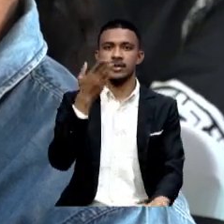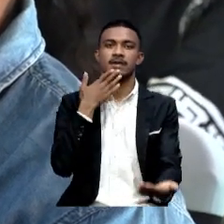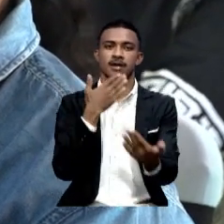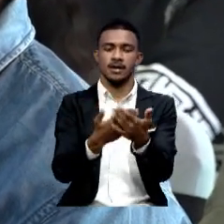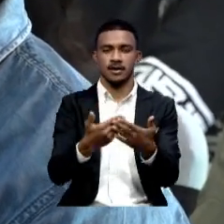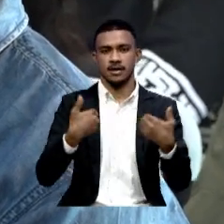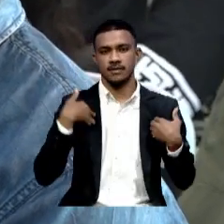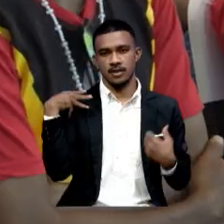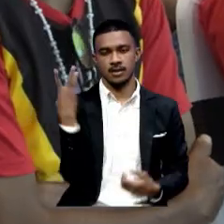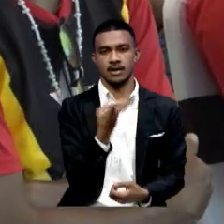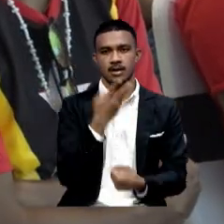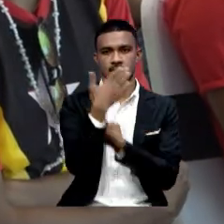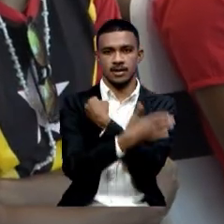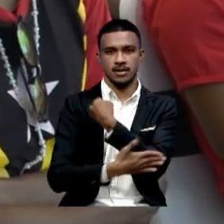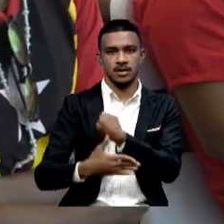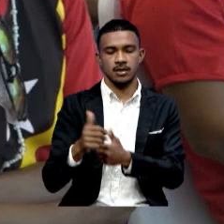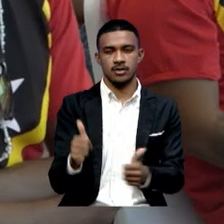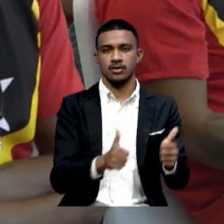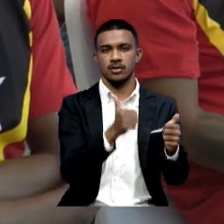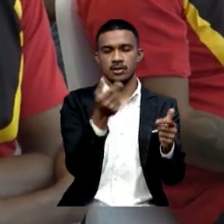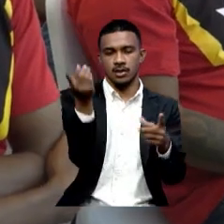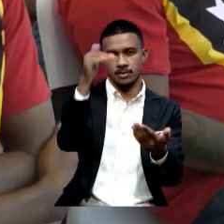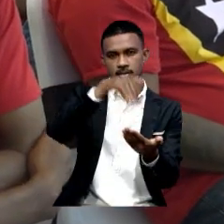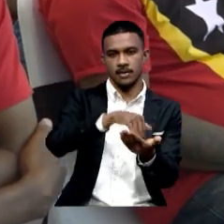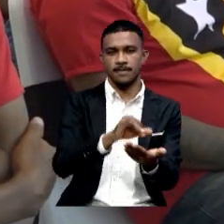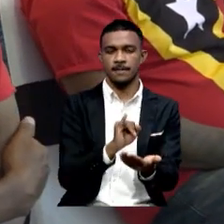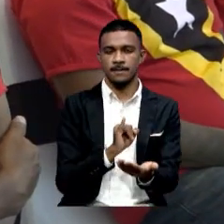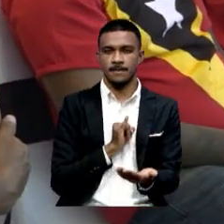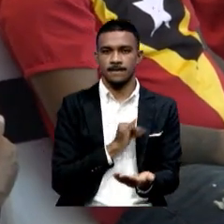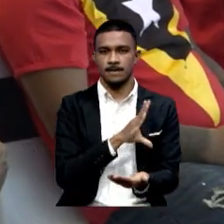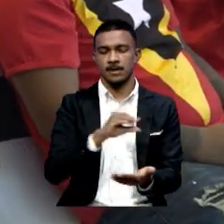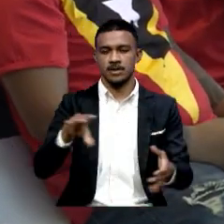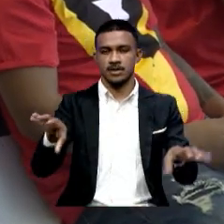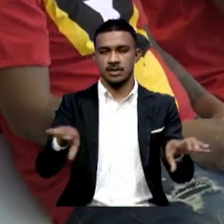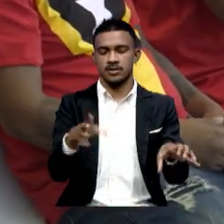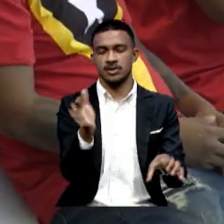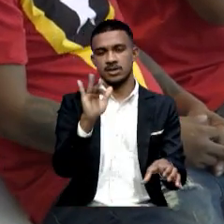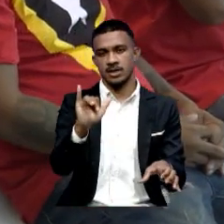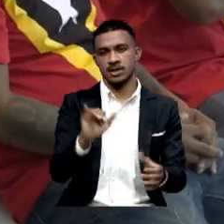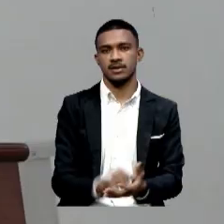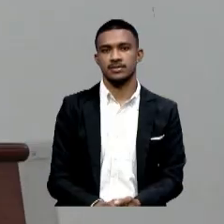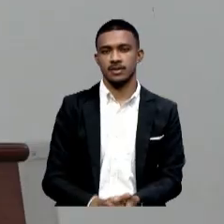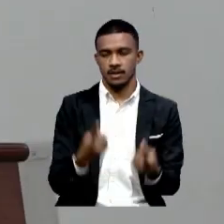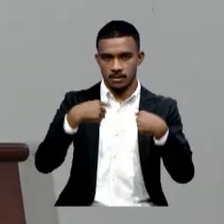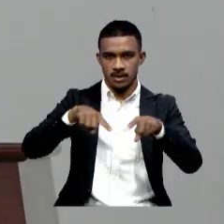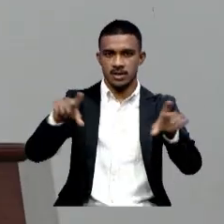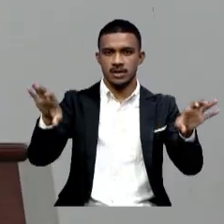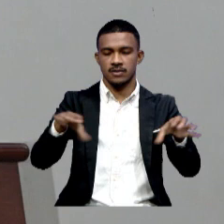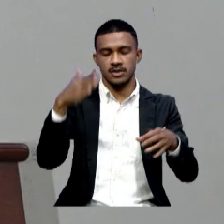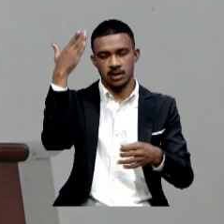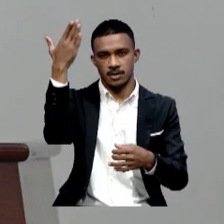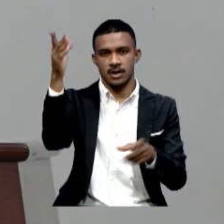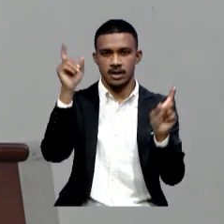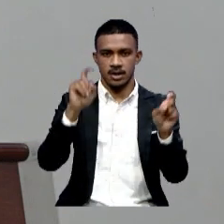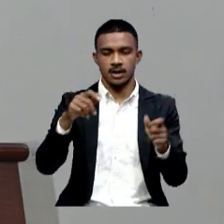e haitane nasang e tuirmai ba ini trabalhador sira ba serviço na ba tem